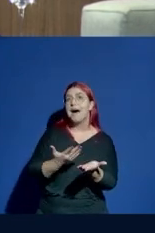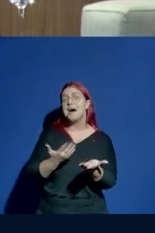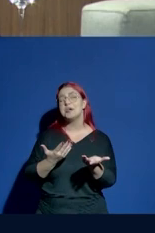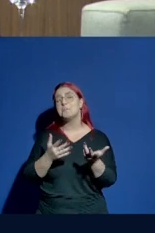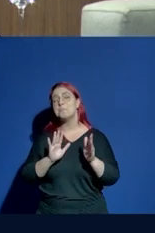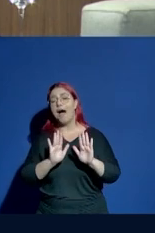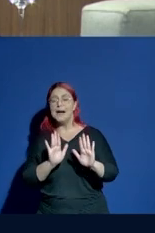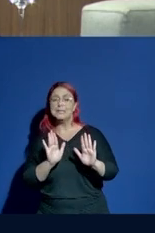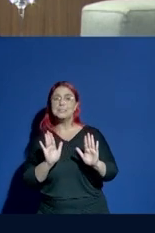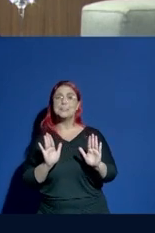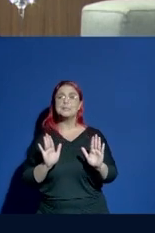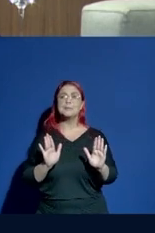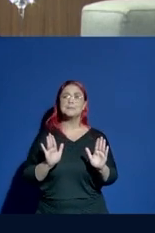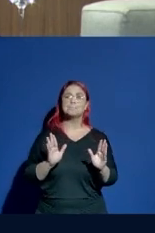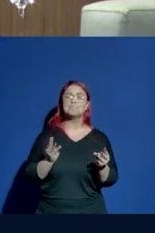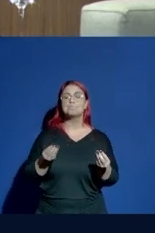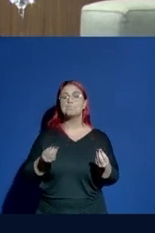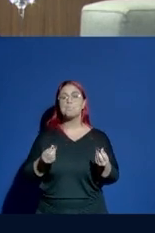muito